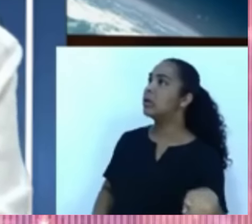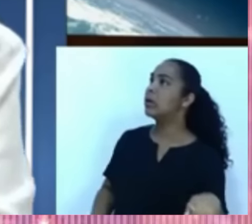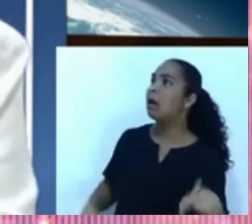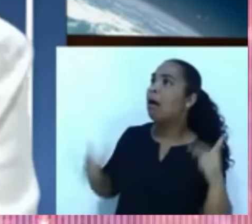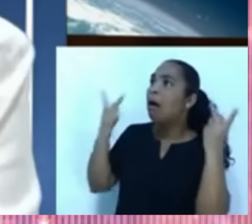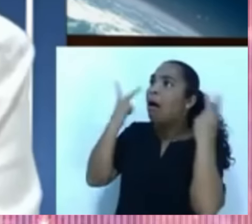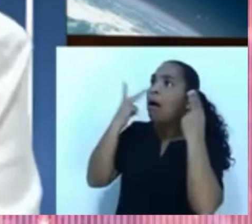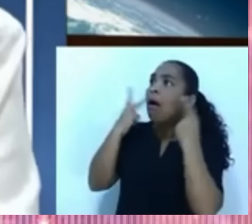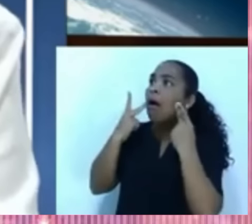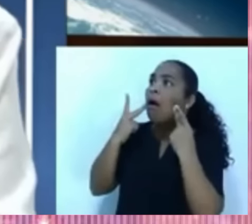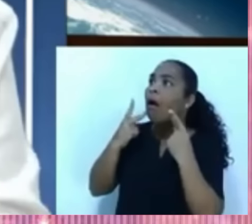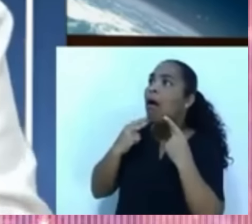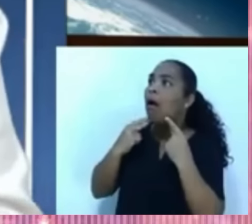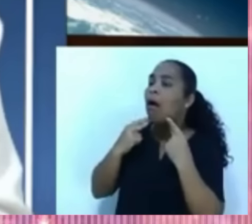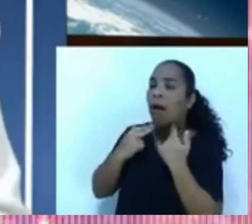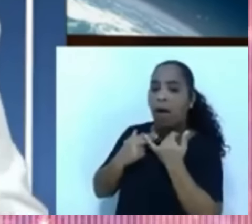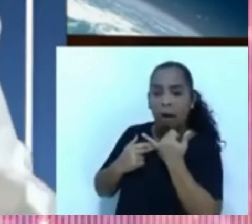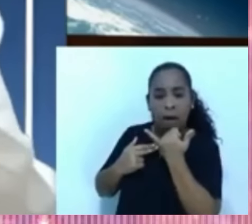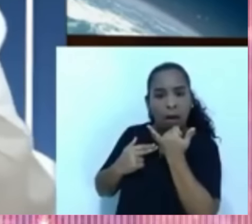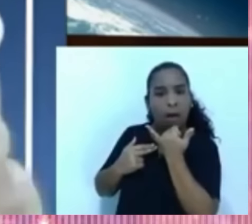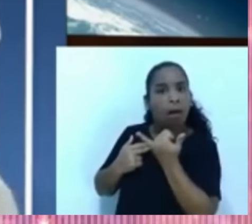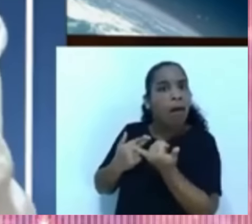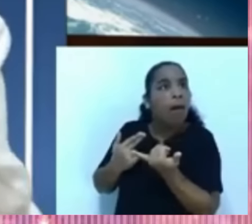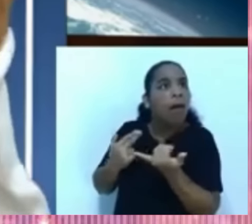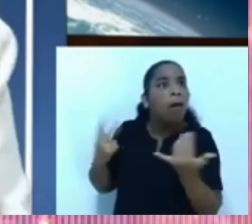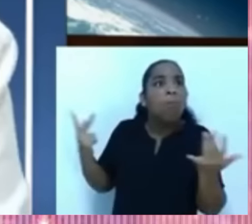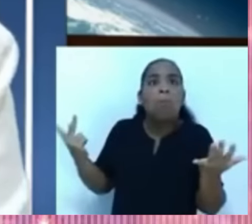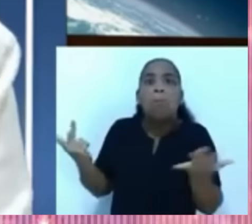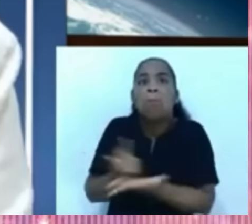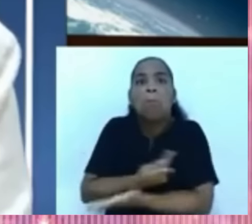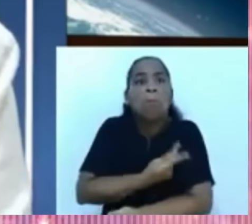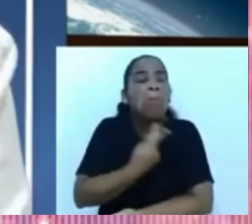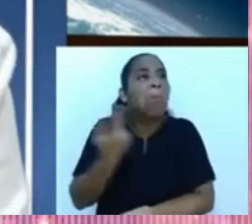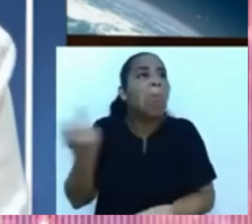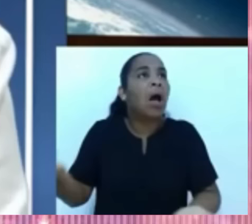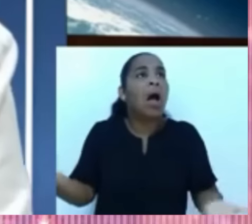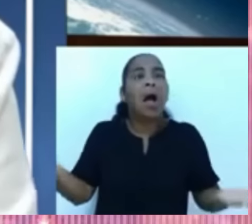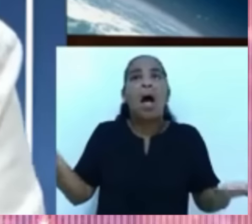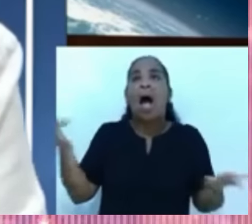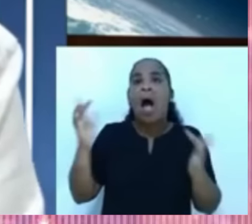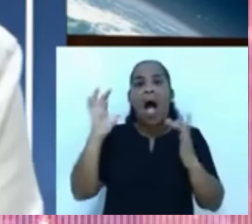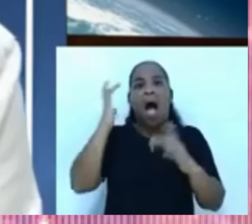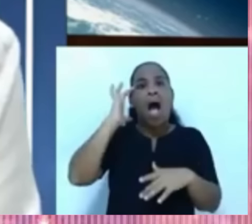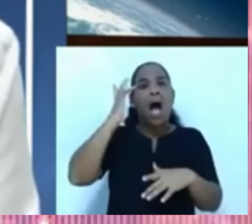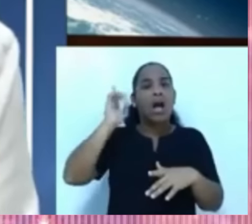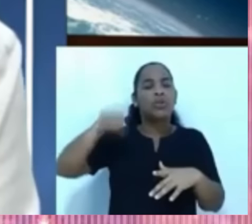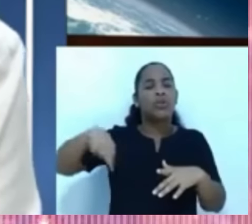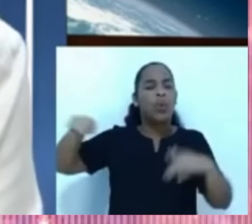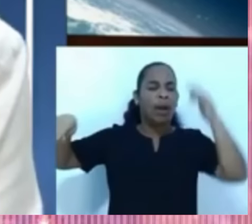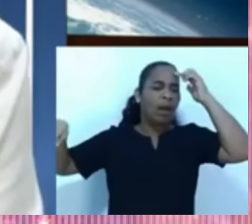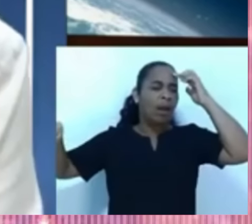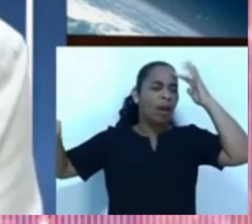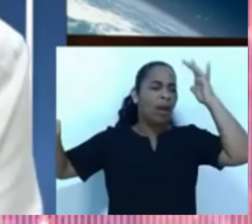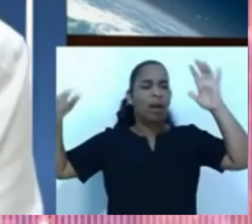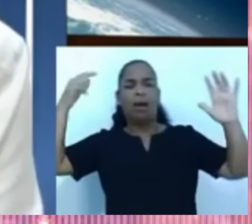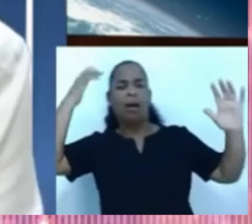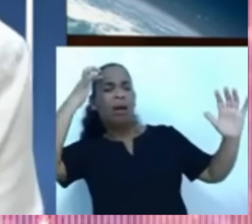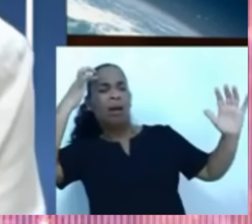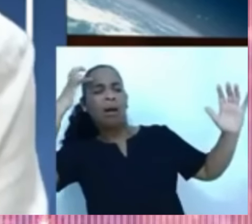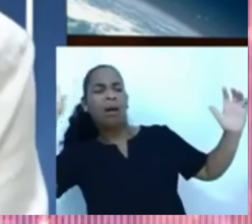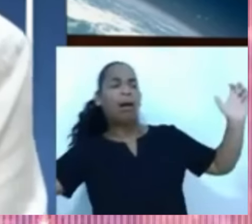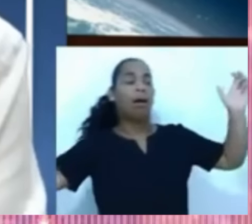mas me desculpe é alguma coisa eu captei por telepatia E então formiga lhe